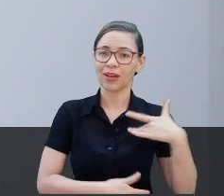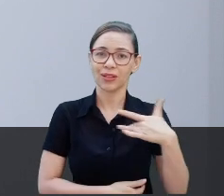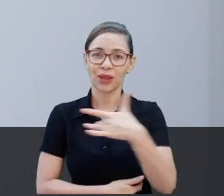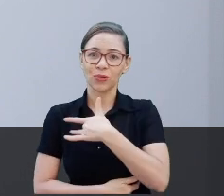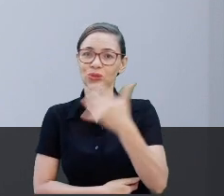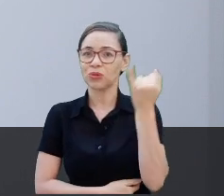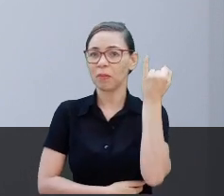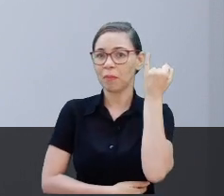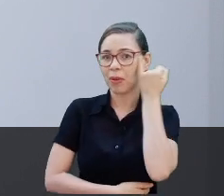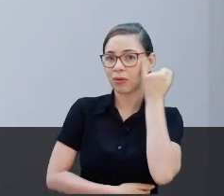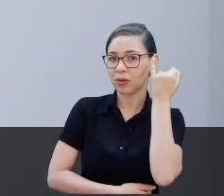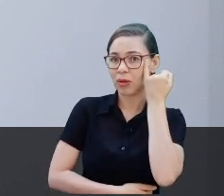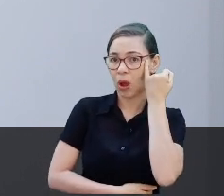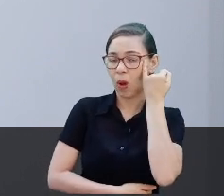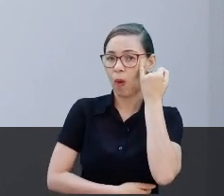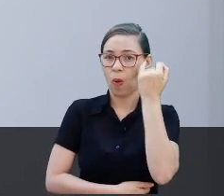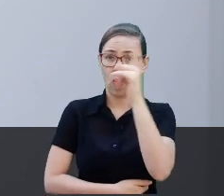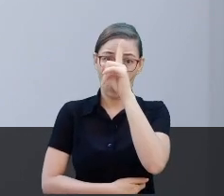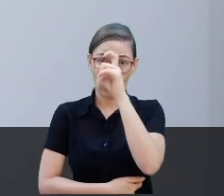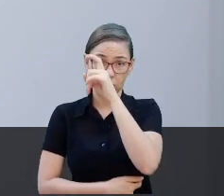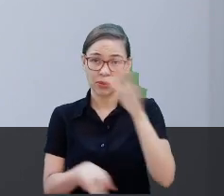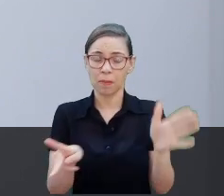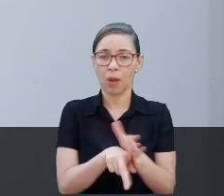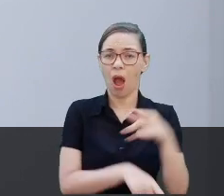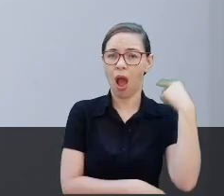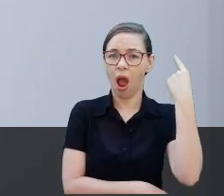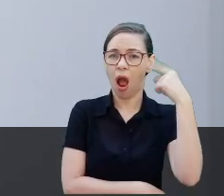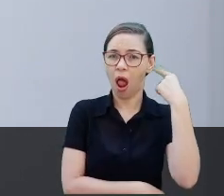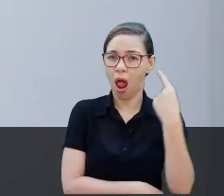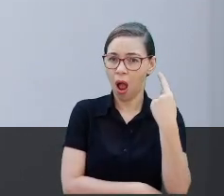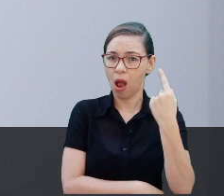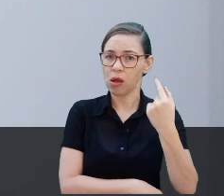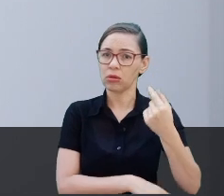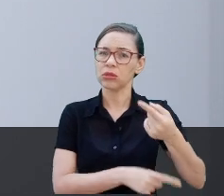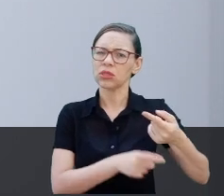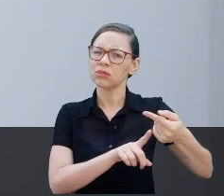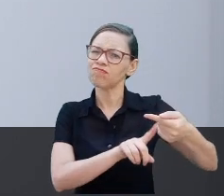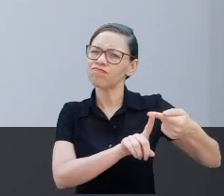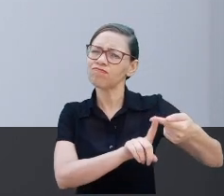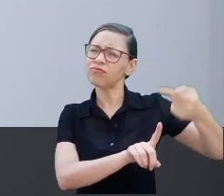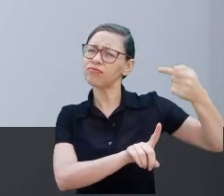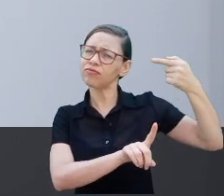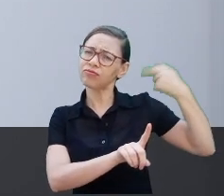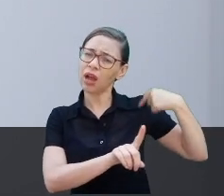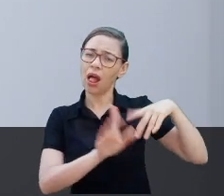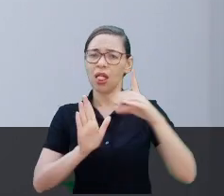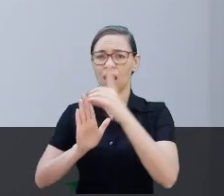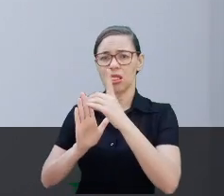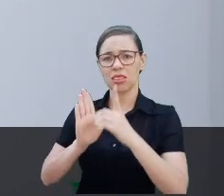pensando na luta antimanicomial que ocorre no Brasil em torno dos anos 70,